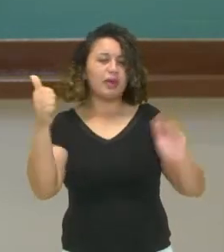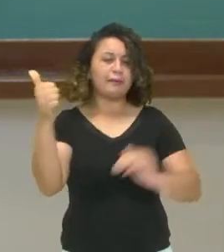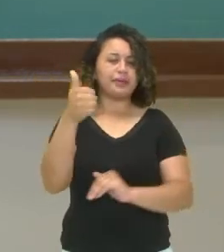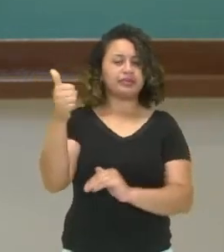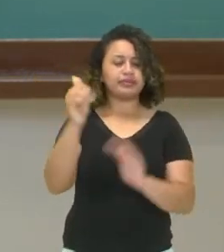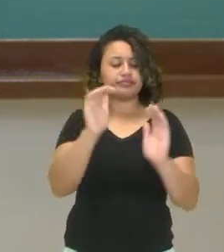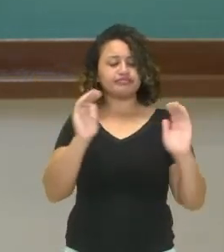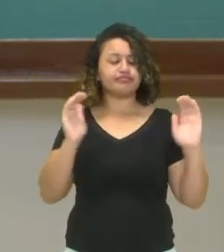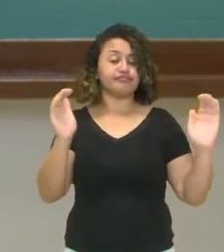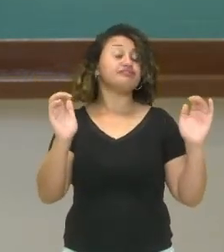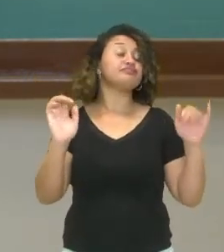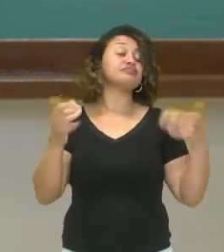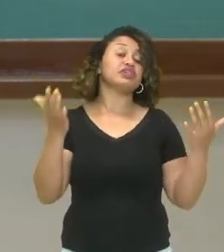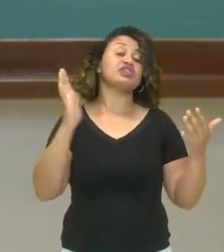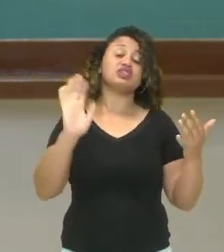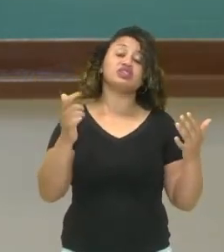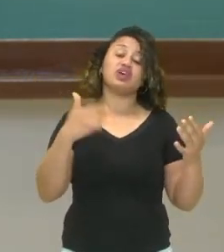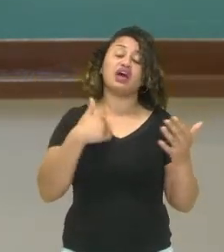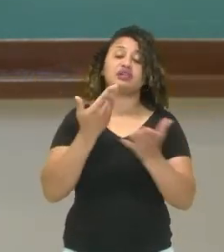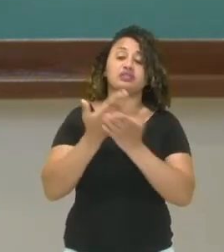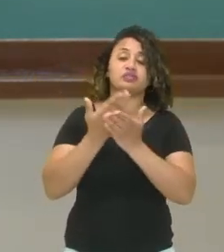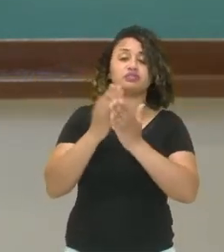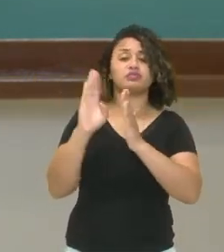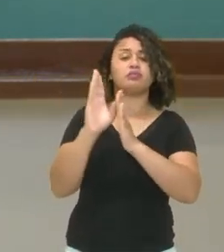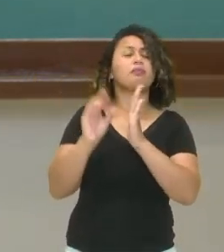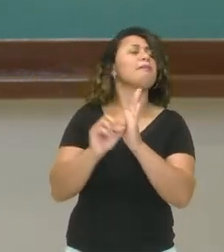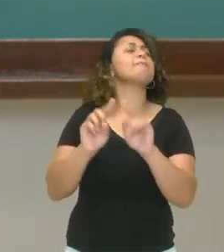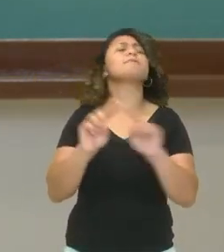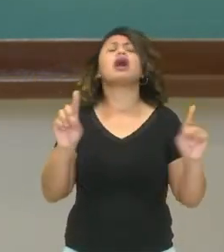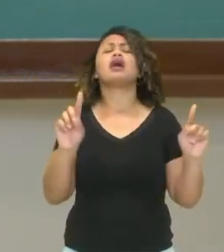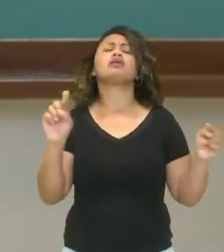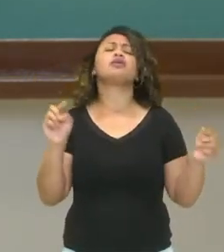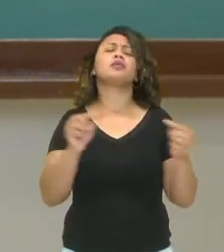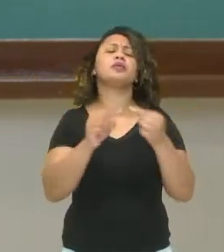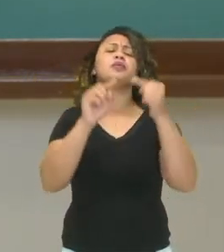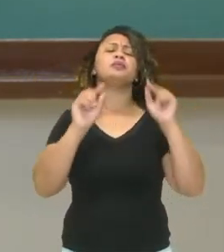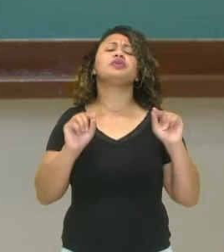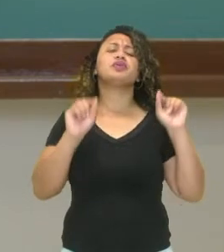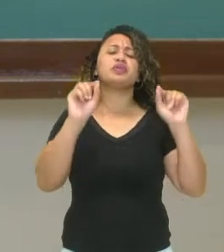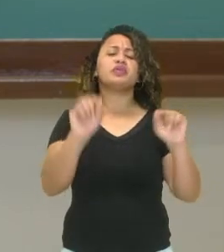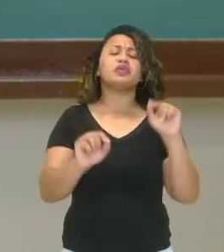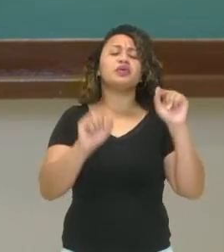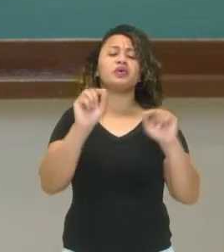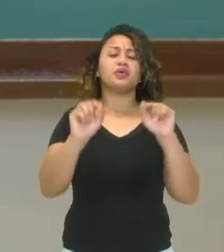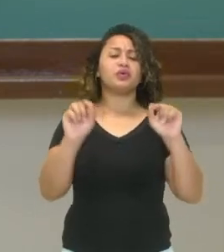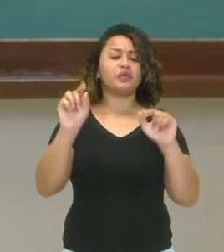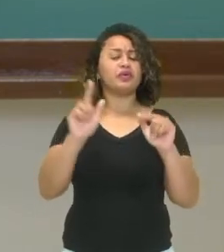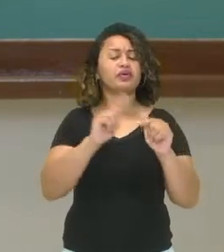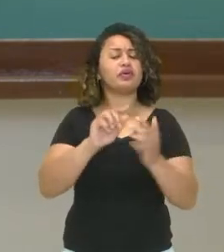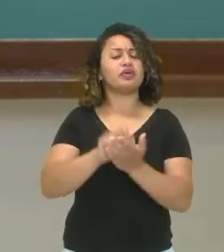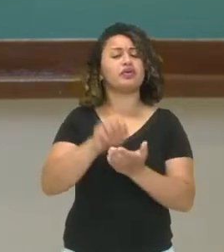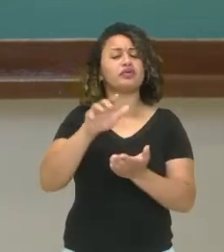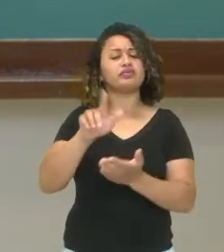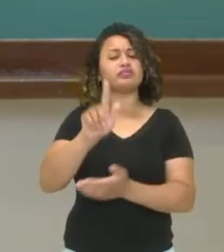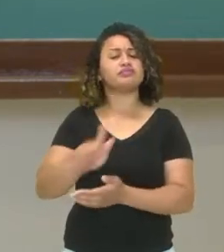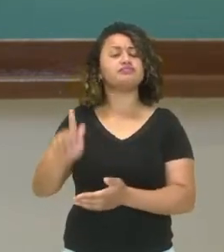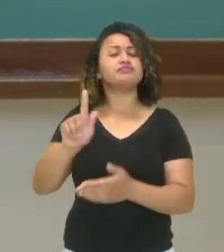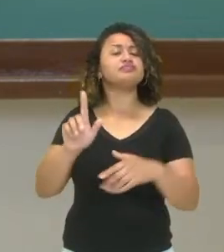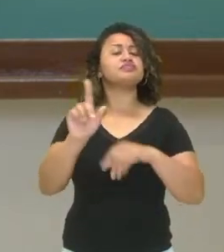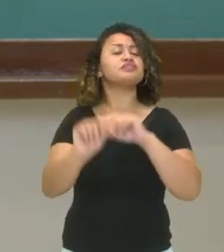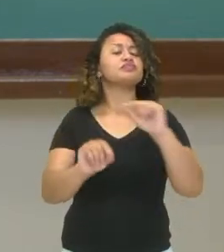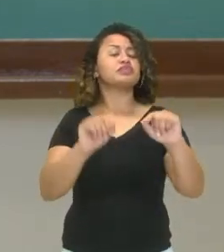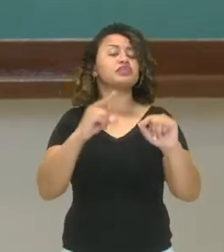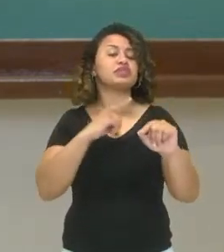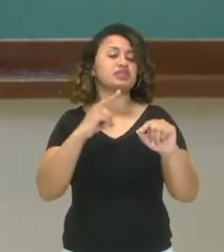Então, é um assunto que a gente já viu alguma coisa. Mas o que tem a ver esse conceito com a geometria analítica que a